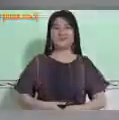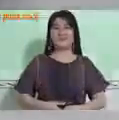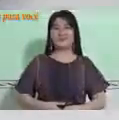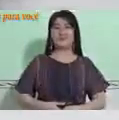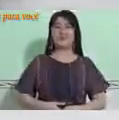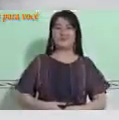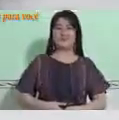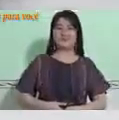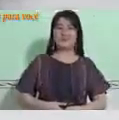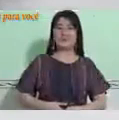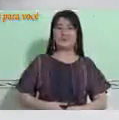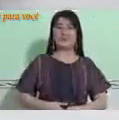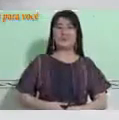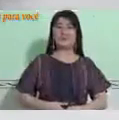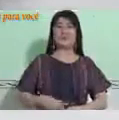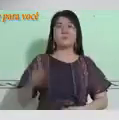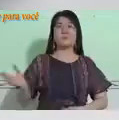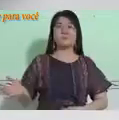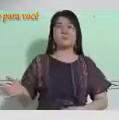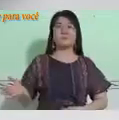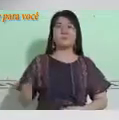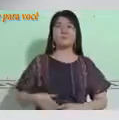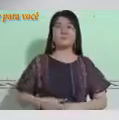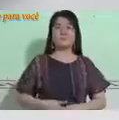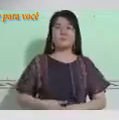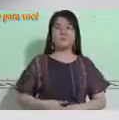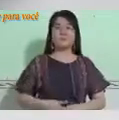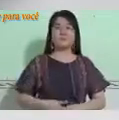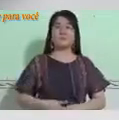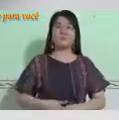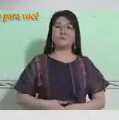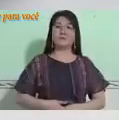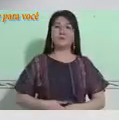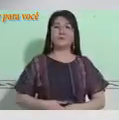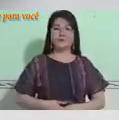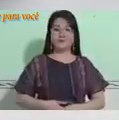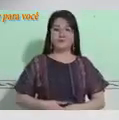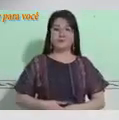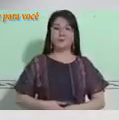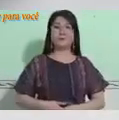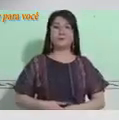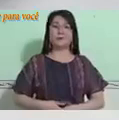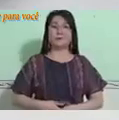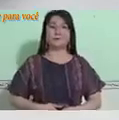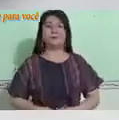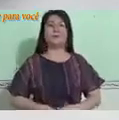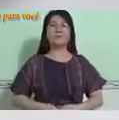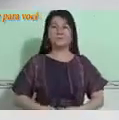Depois, vírgula, incline a cabeça ligeiramente para um dos lados e insira a ponta da seringa no interior da narina que está por